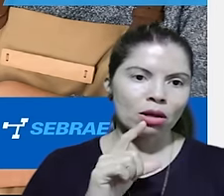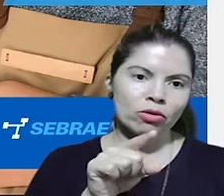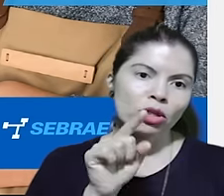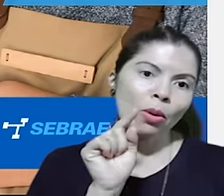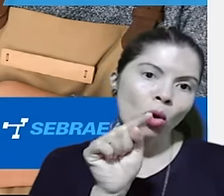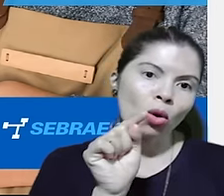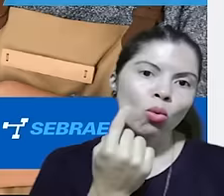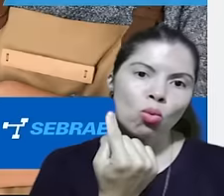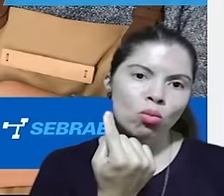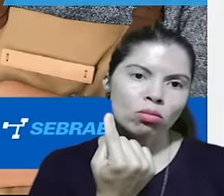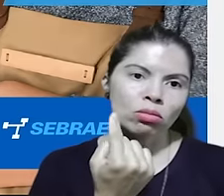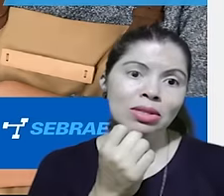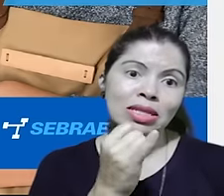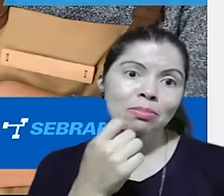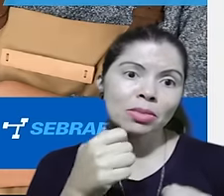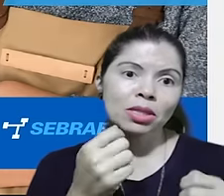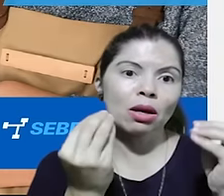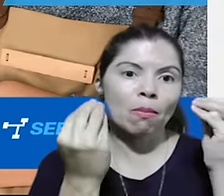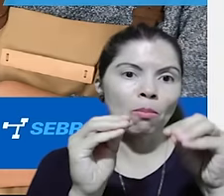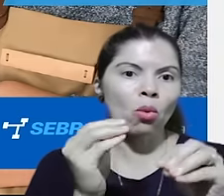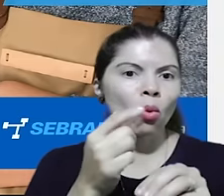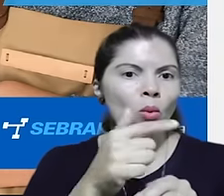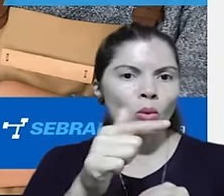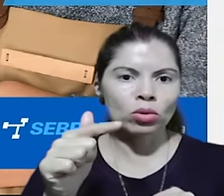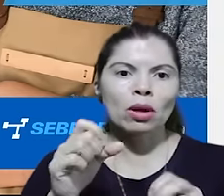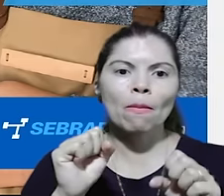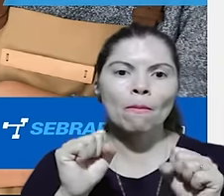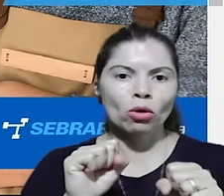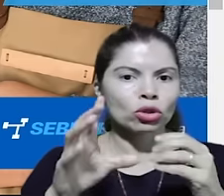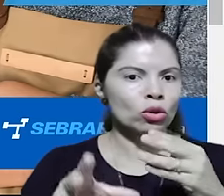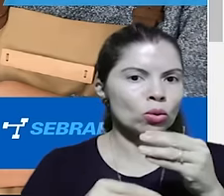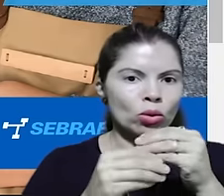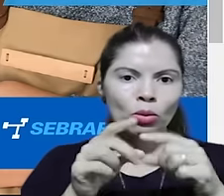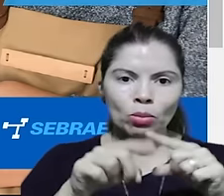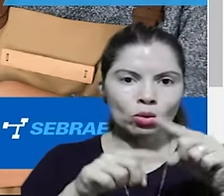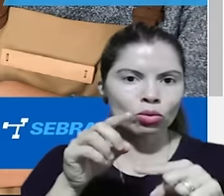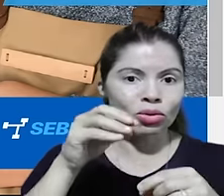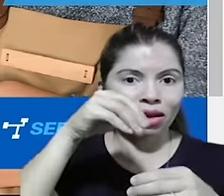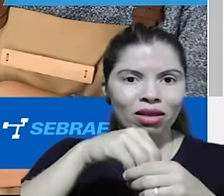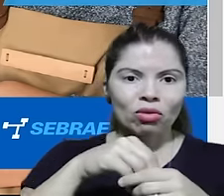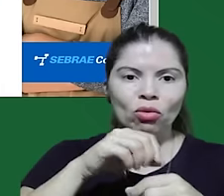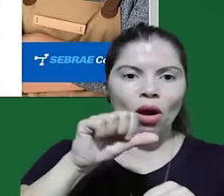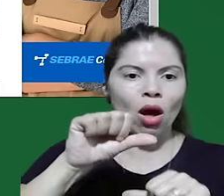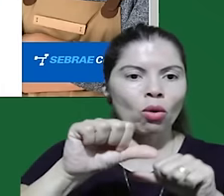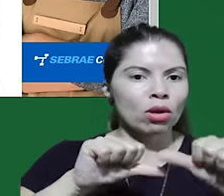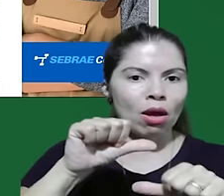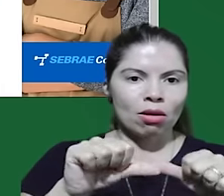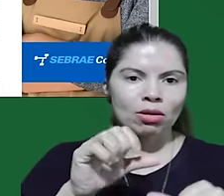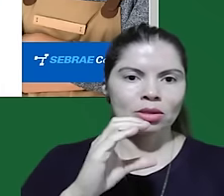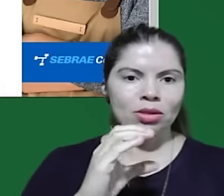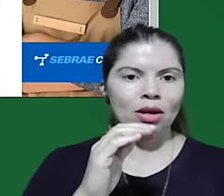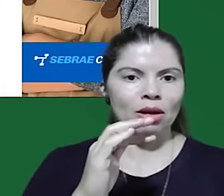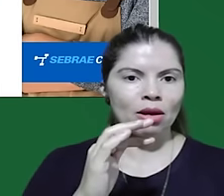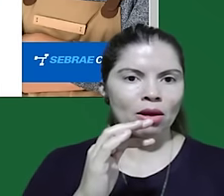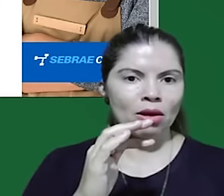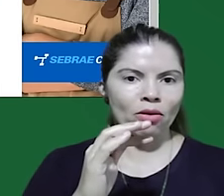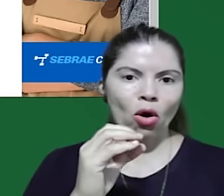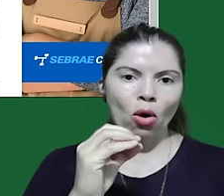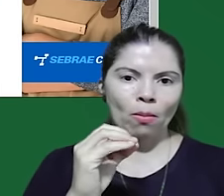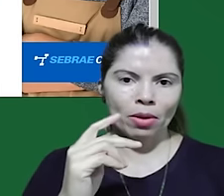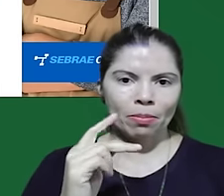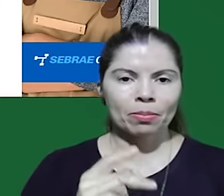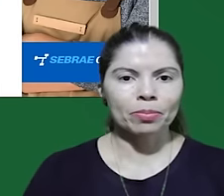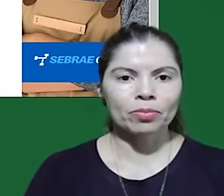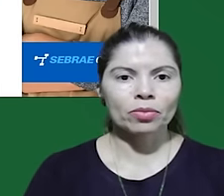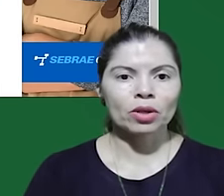se precisar apontar outras você consegue incluir o produto e dentro dele você Altera a cfop os dados da transportadora você